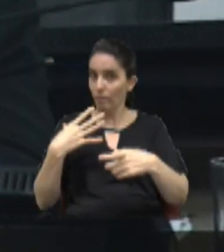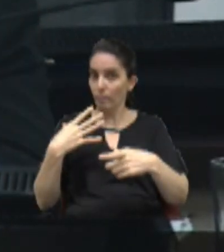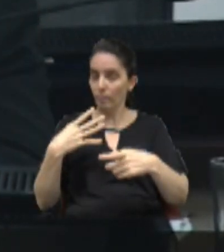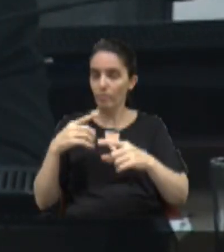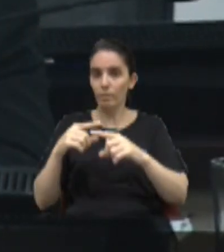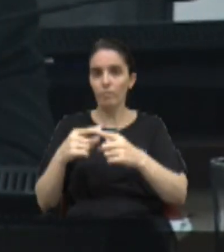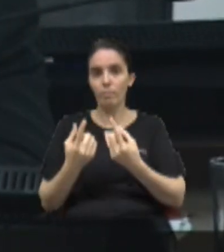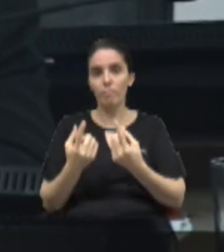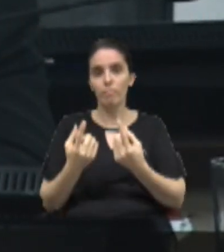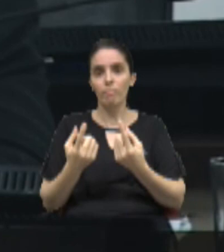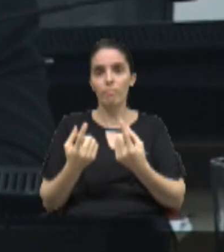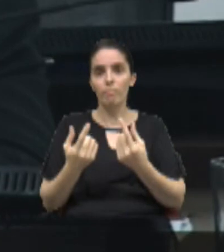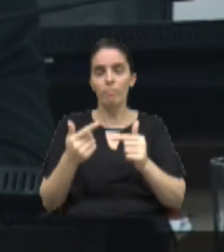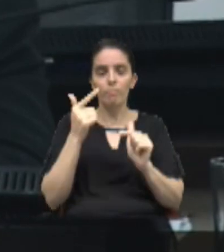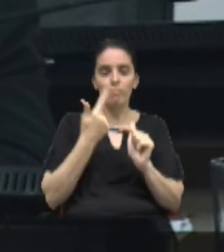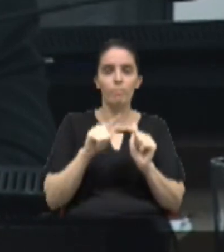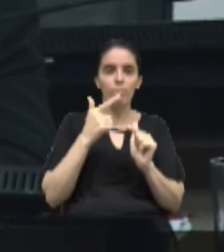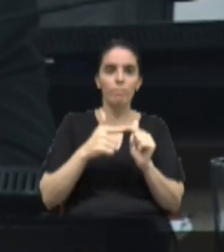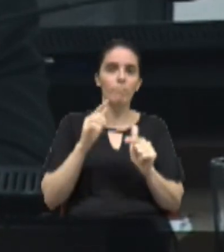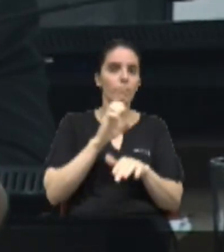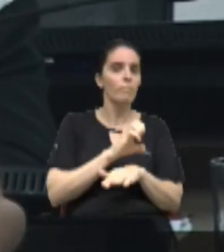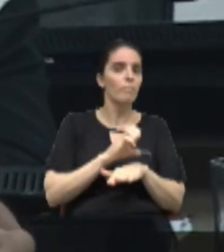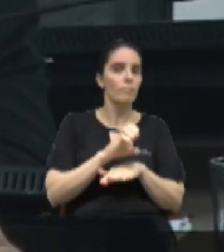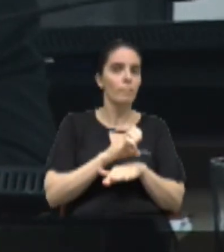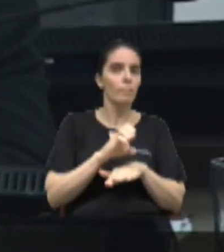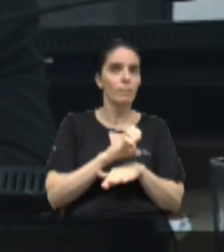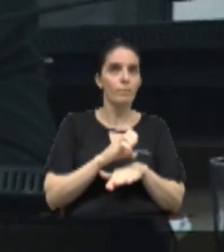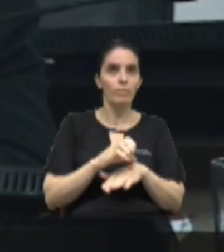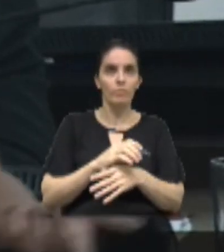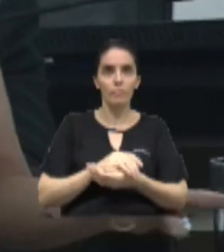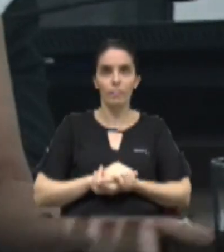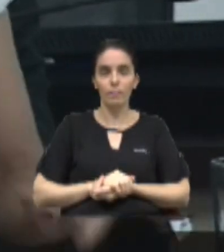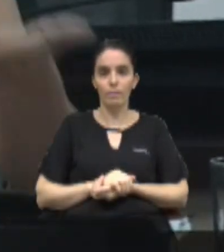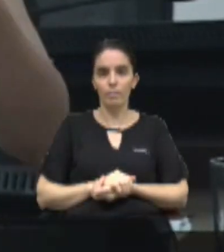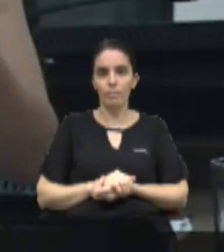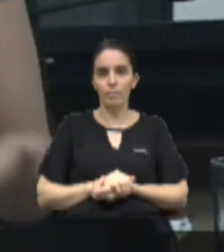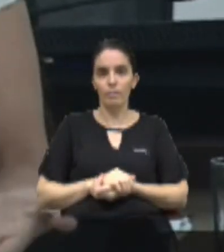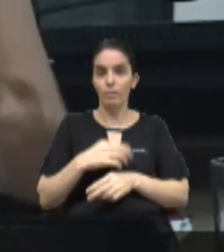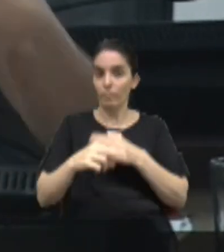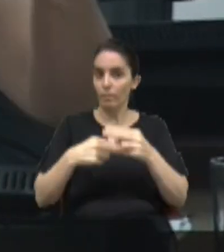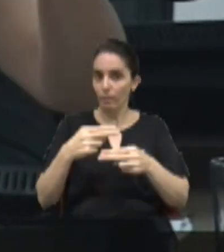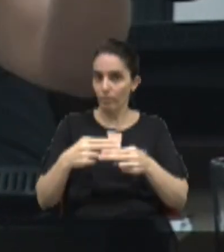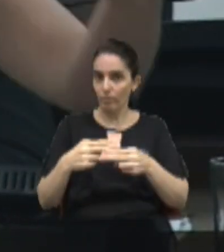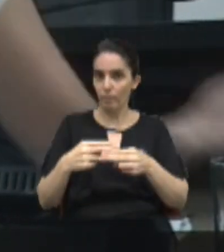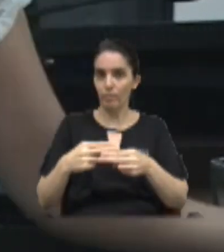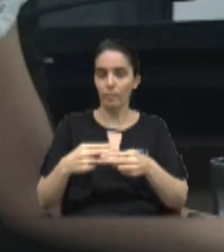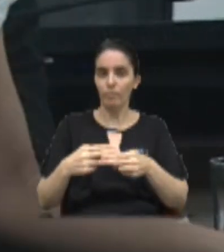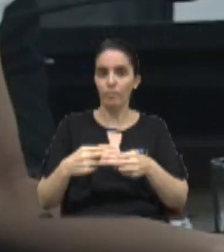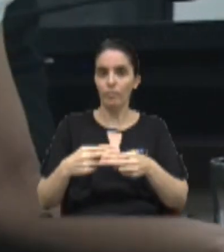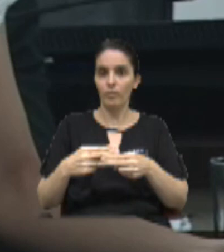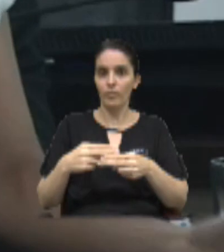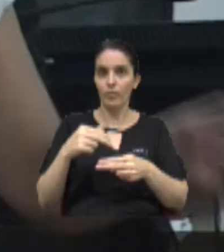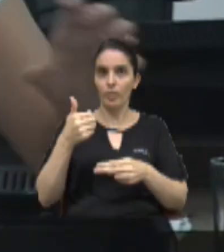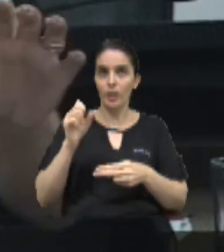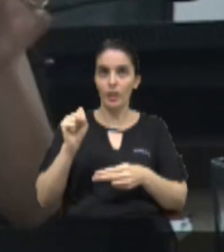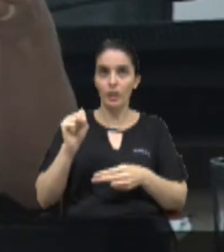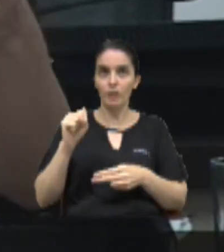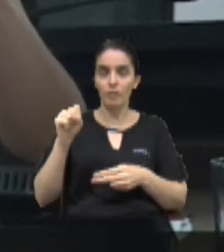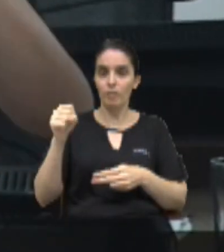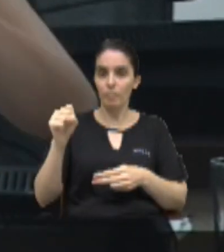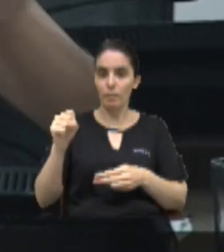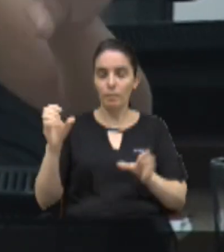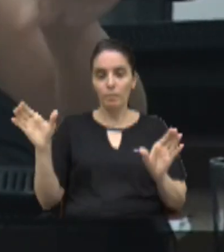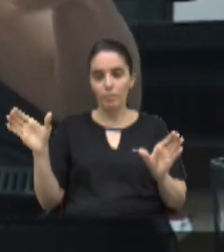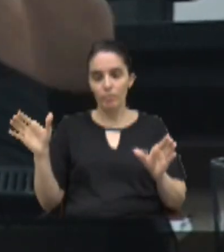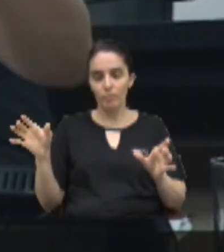causando um desequilíbrio estatal com relação a esta pasta. Por fato de termos apenas mais 18 segundos aqui de fala, vou